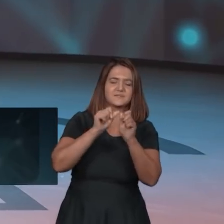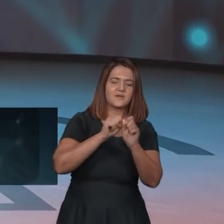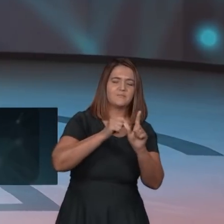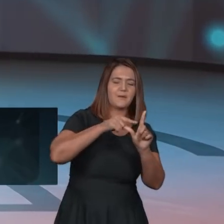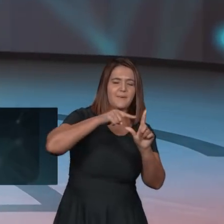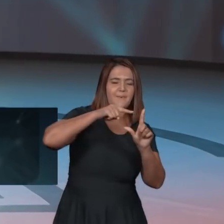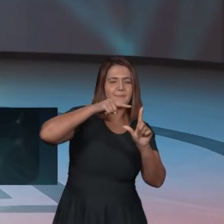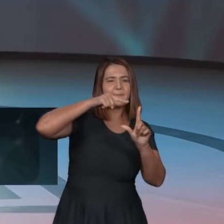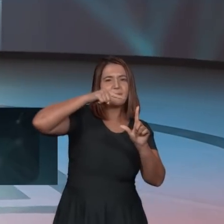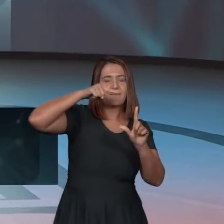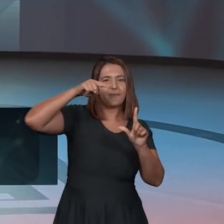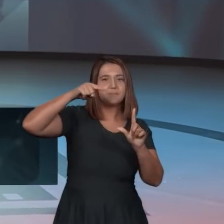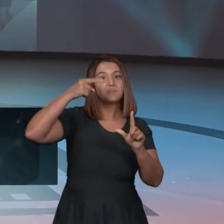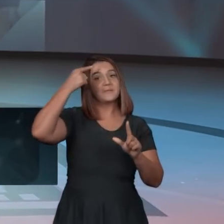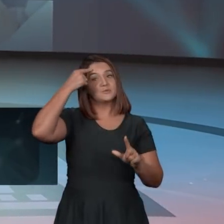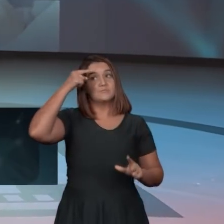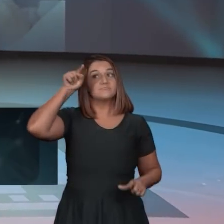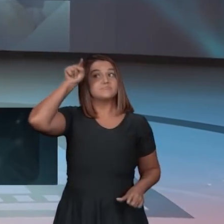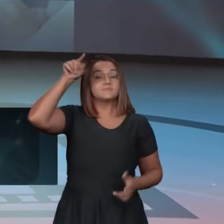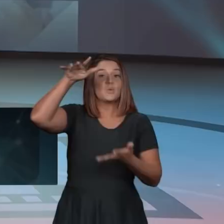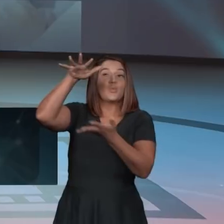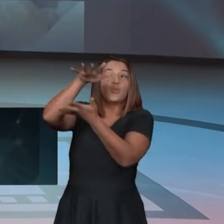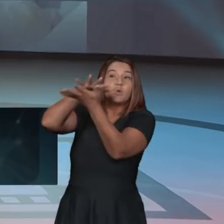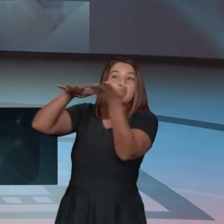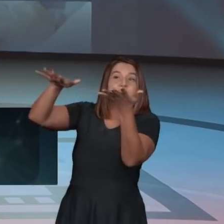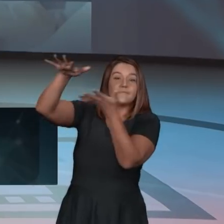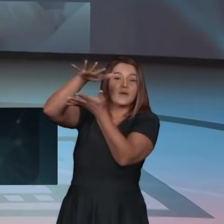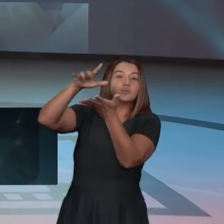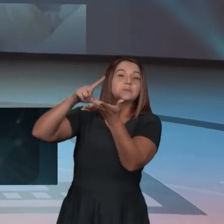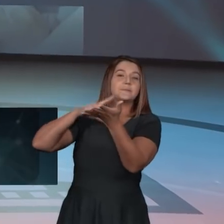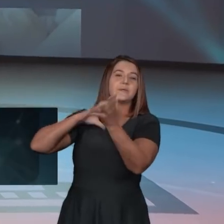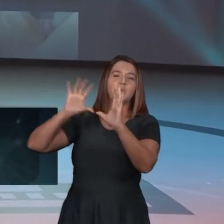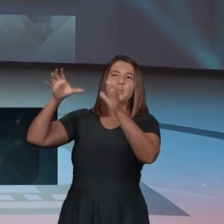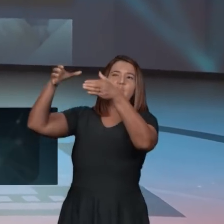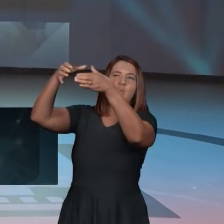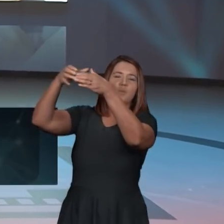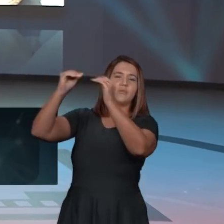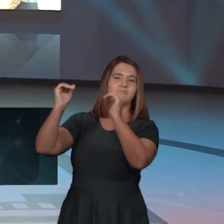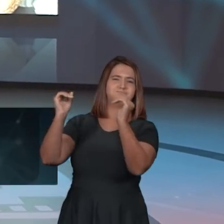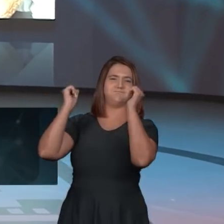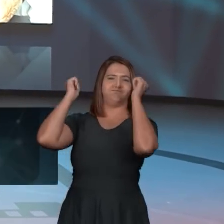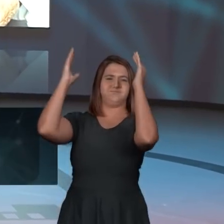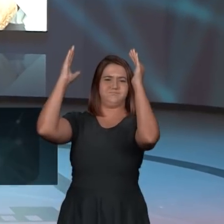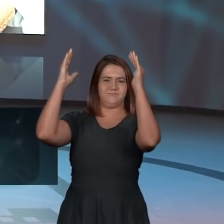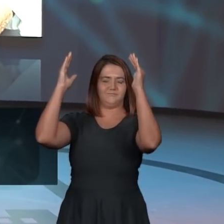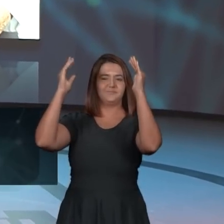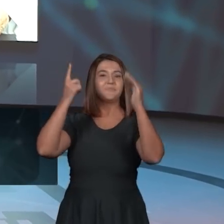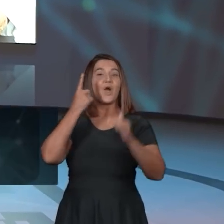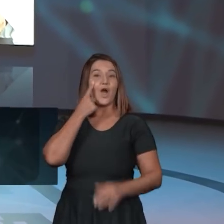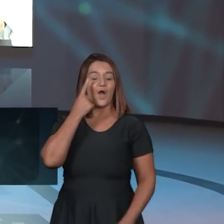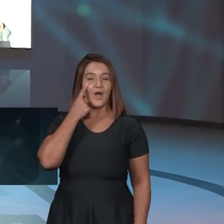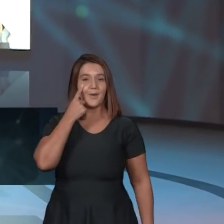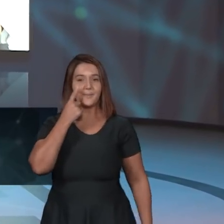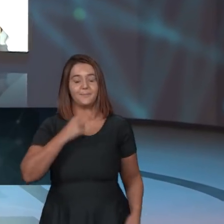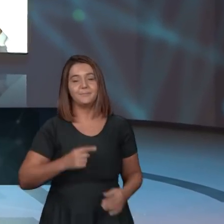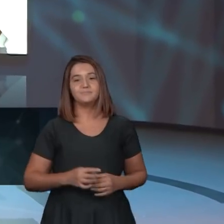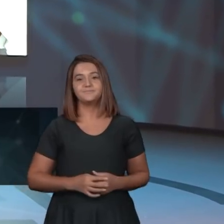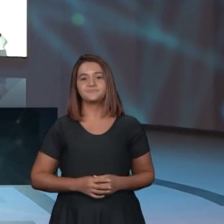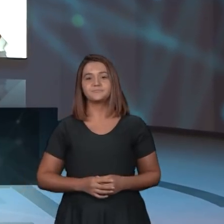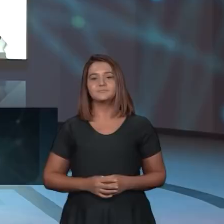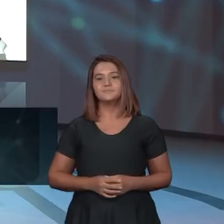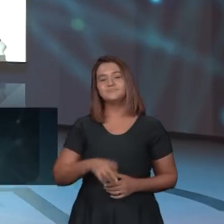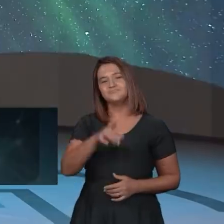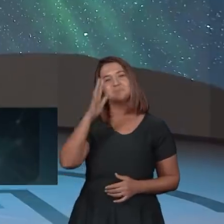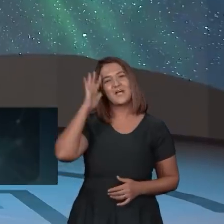Que no universo haveria um grupo tão elevado, aliás, até mostra para o próximo aqui, Ronaldo. Imagine que você contemplando o